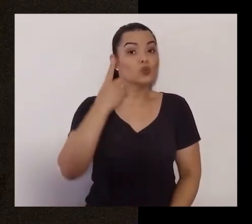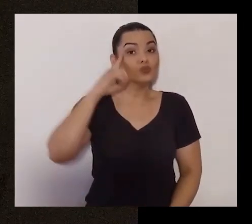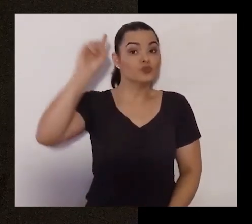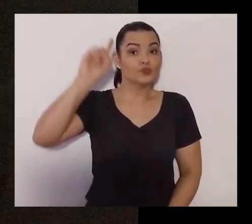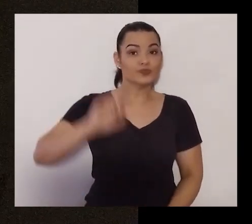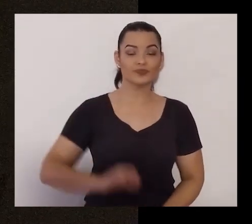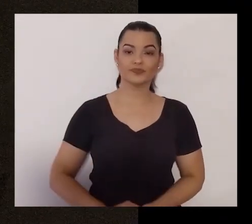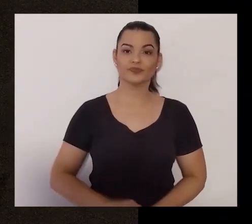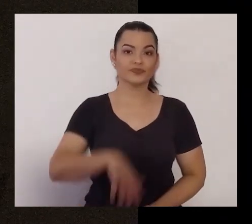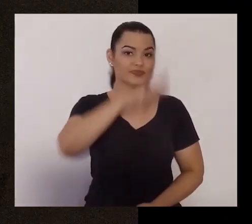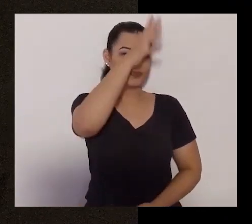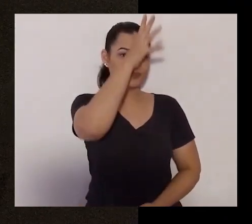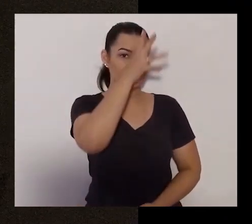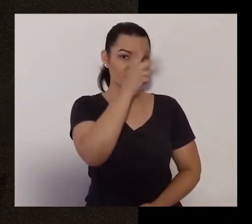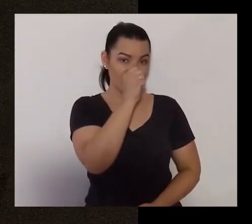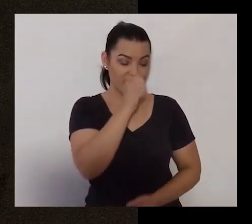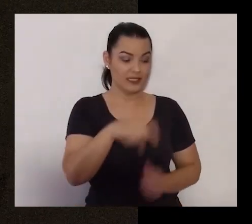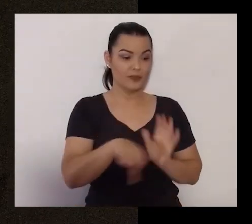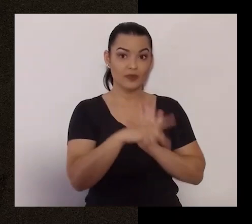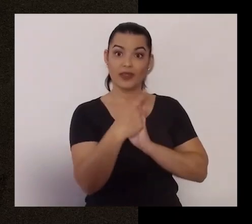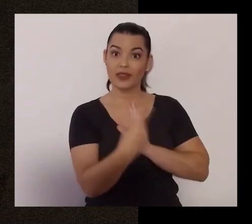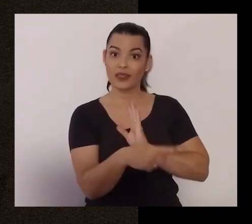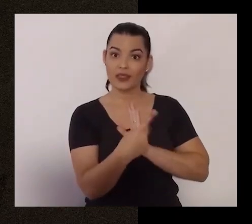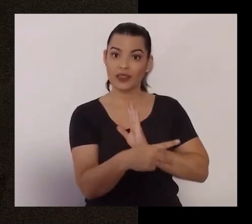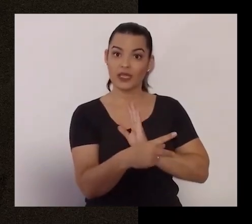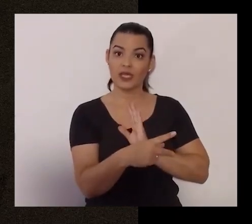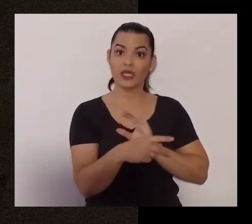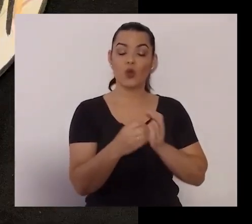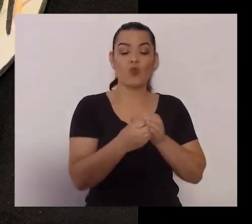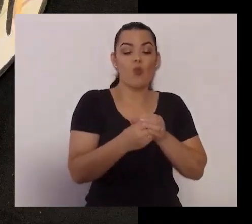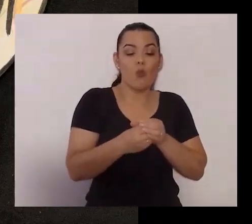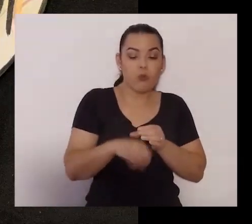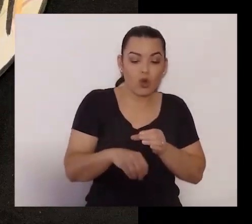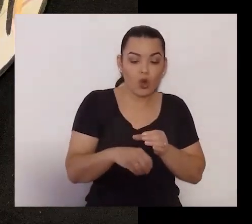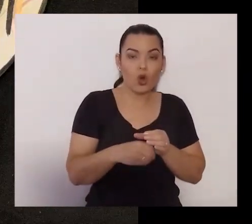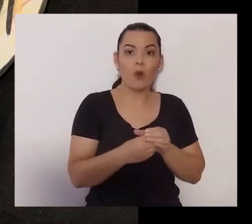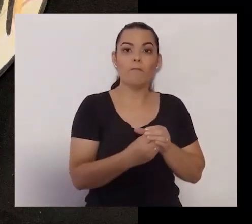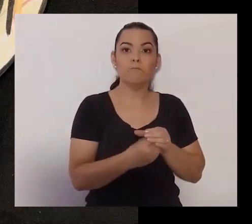Certo dia, a galinha do Zezinho botou ovos